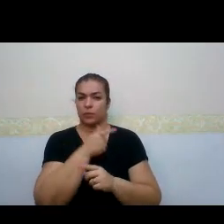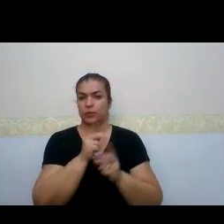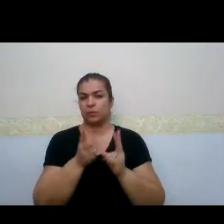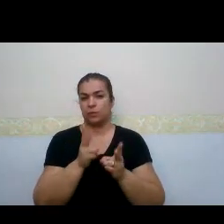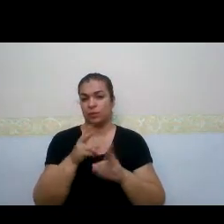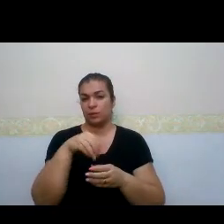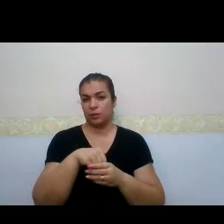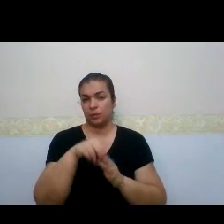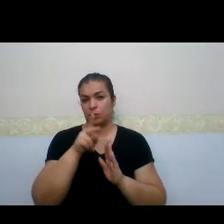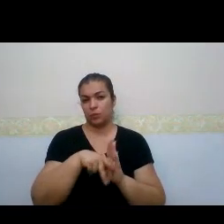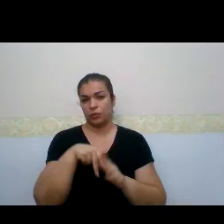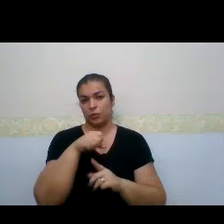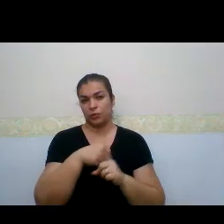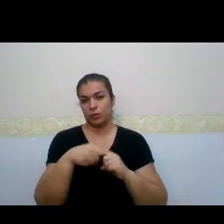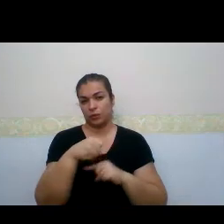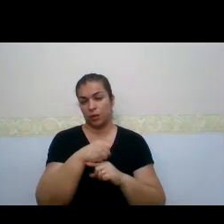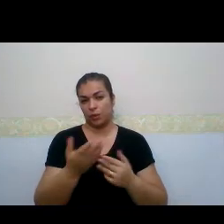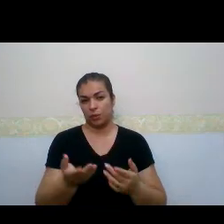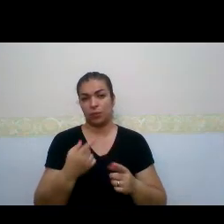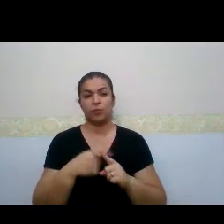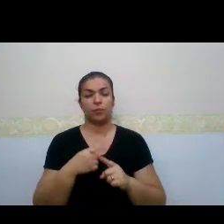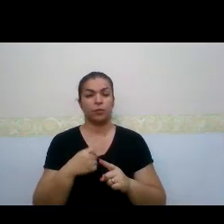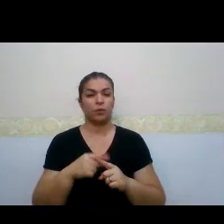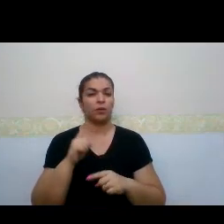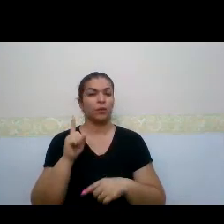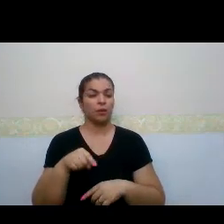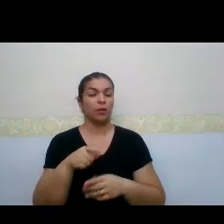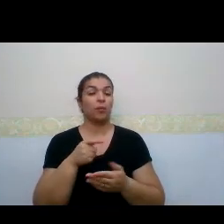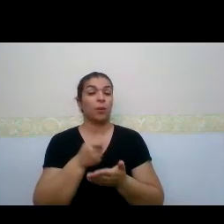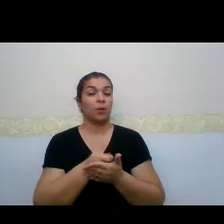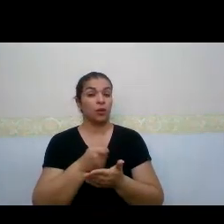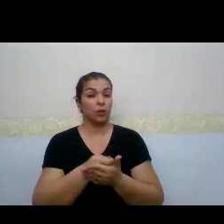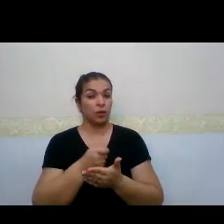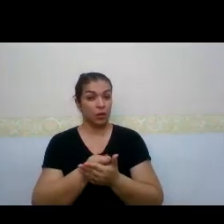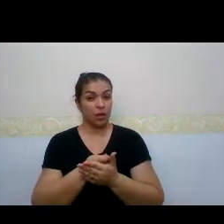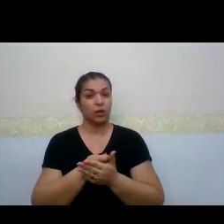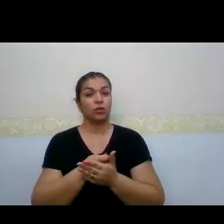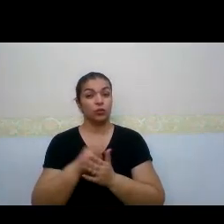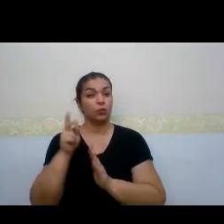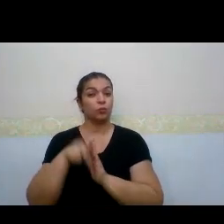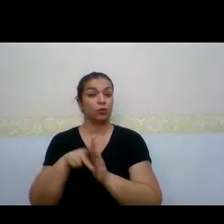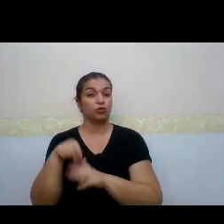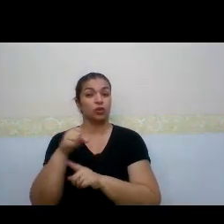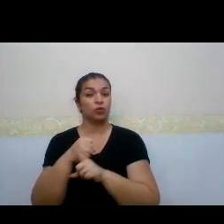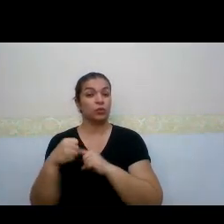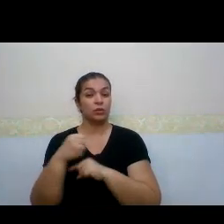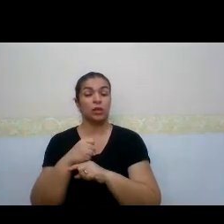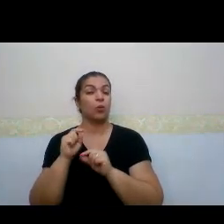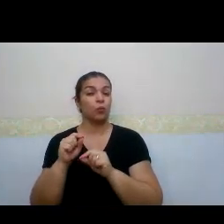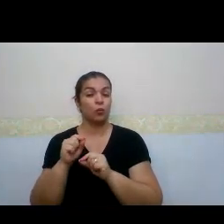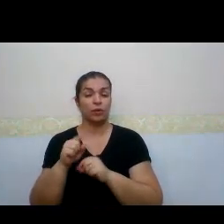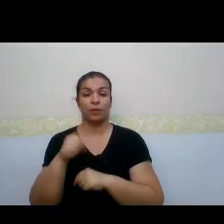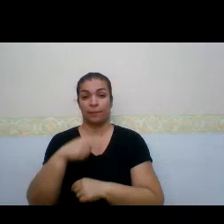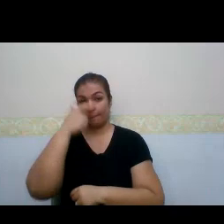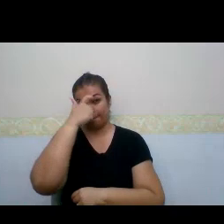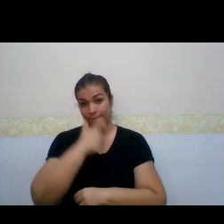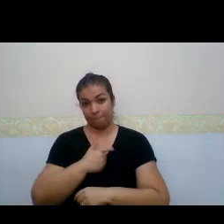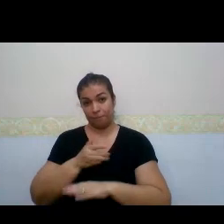social? Porque uma das exigências do projeto social é que a participante do projeto